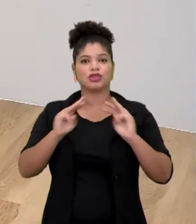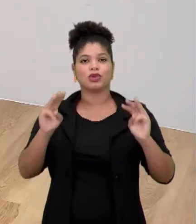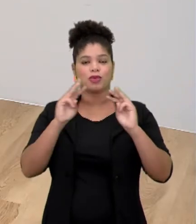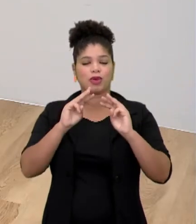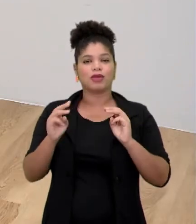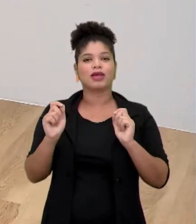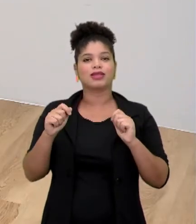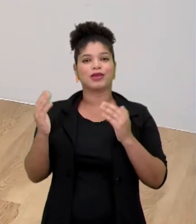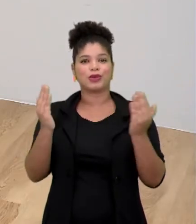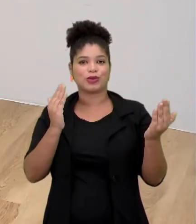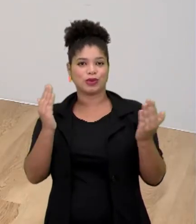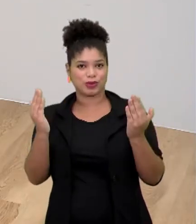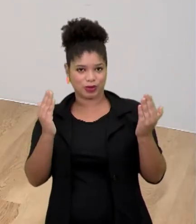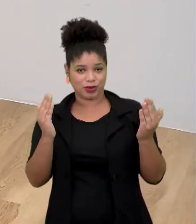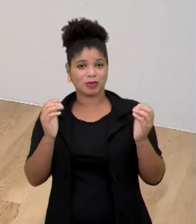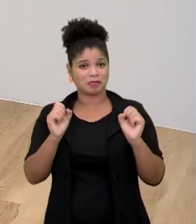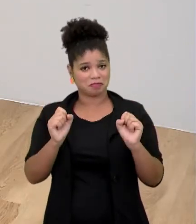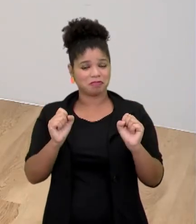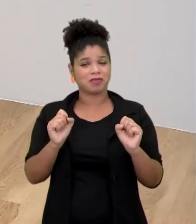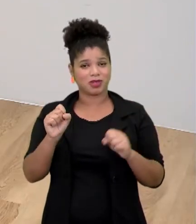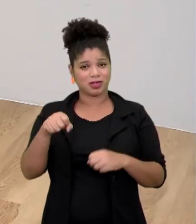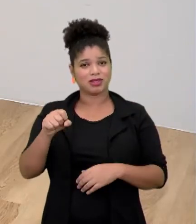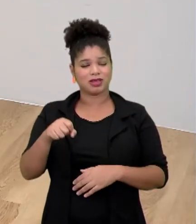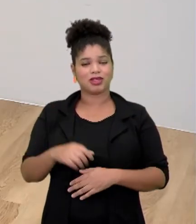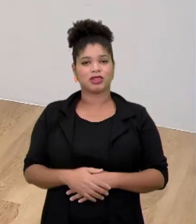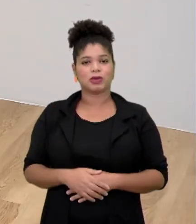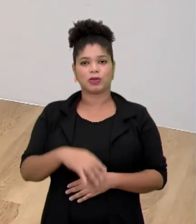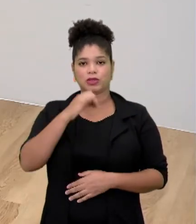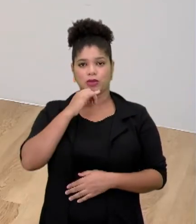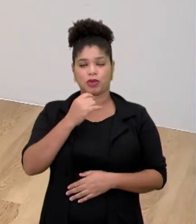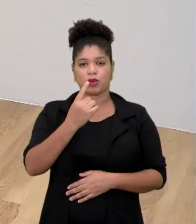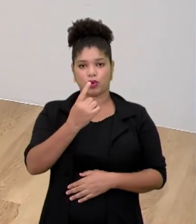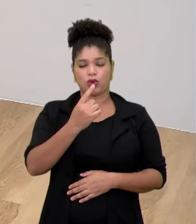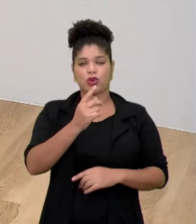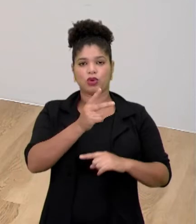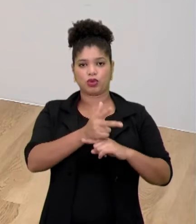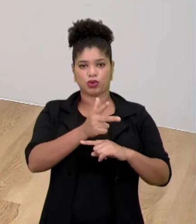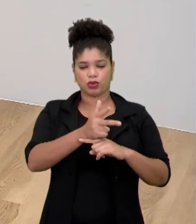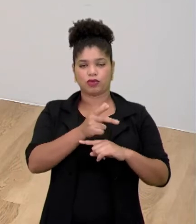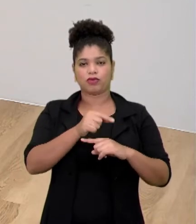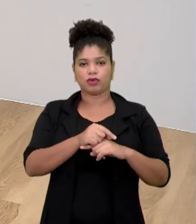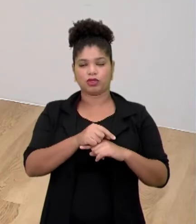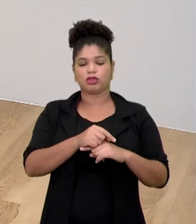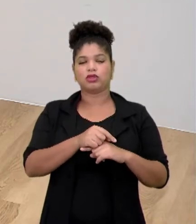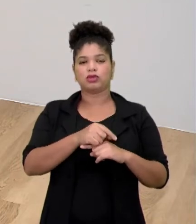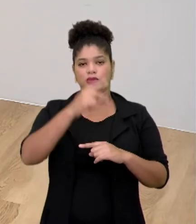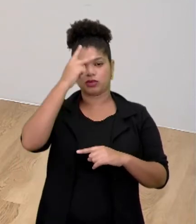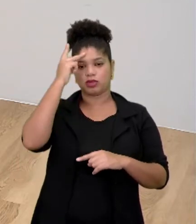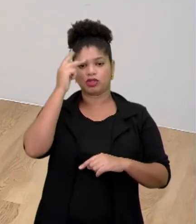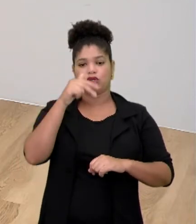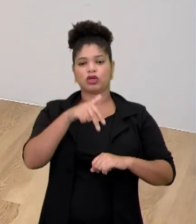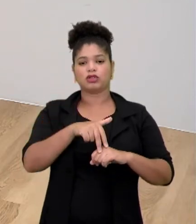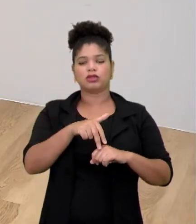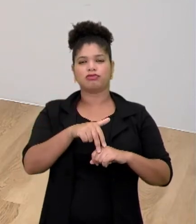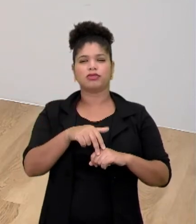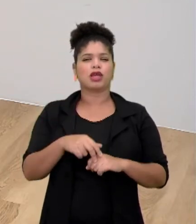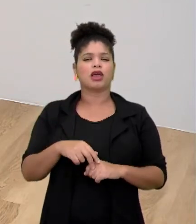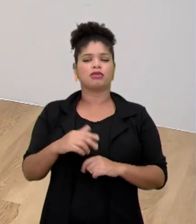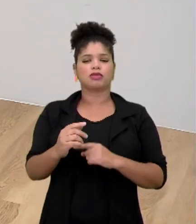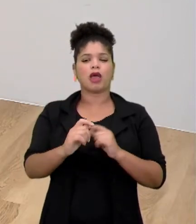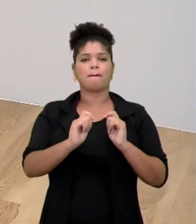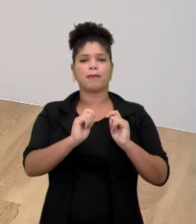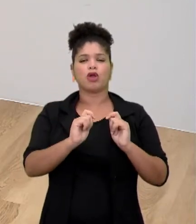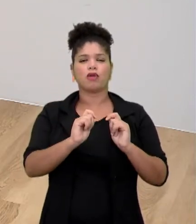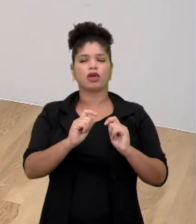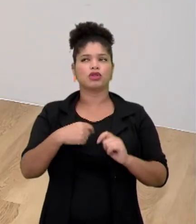comparar, né? Eh, numa num dos vídeos ele fez uma fez uma provocação, né? Se você